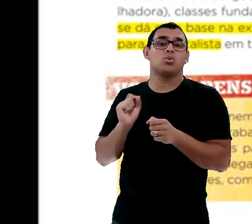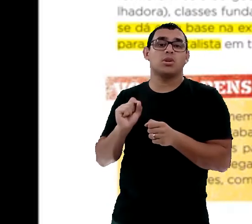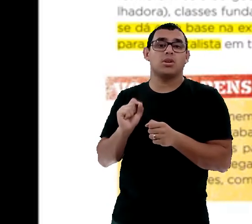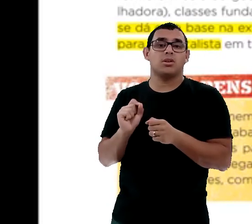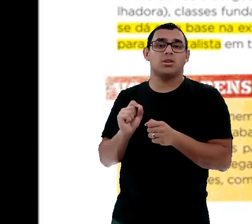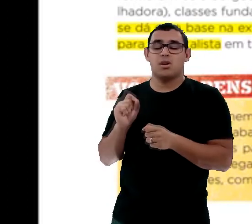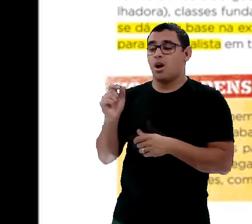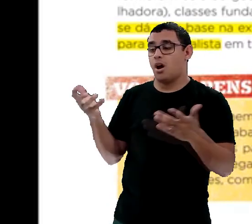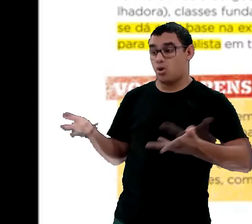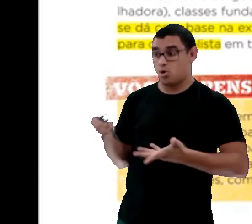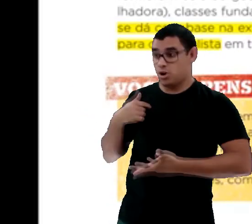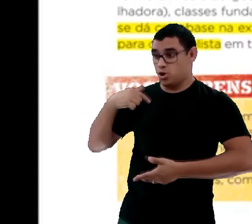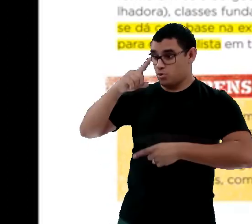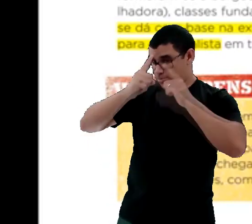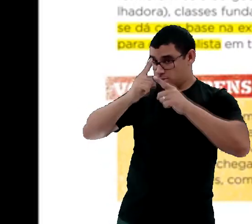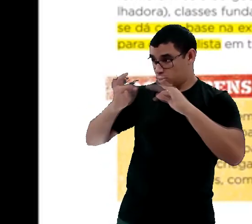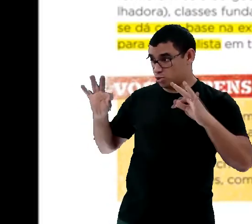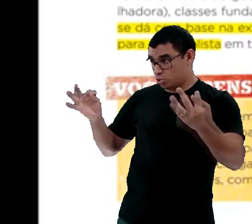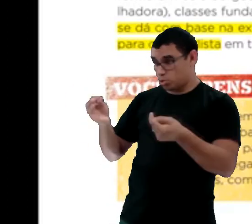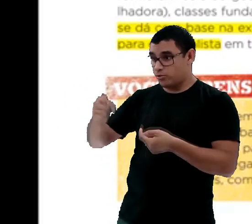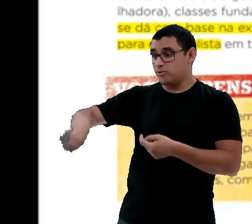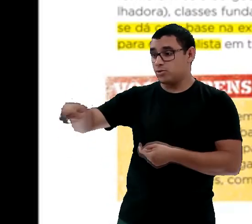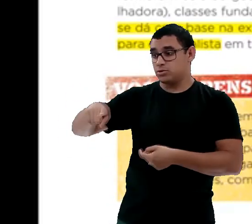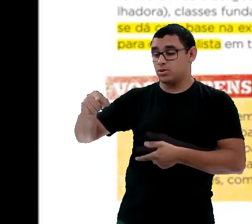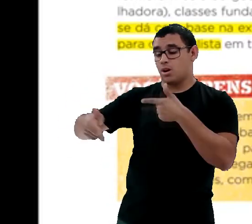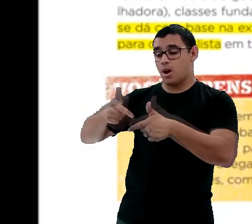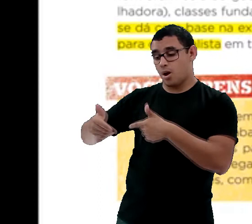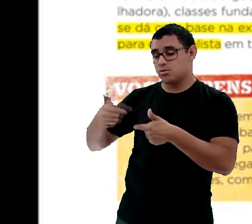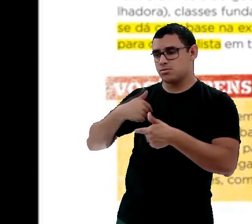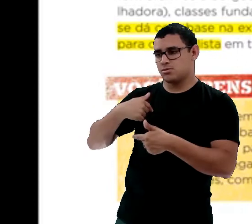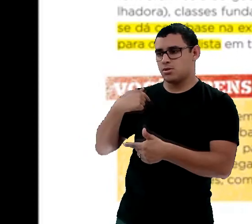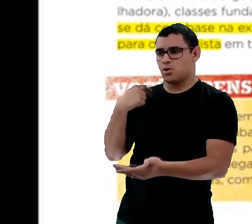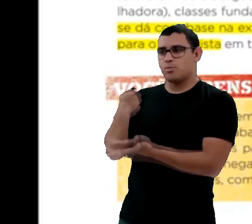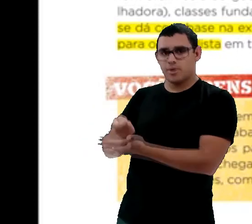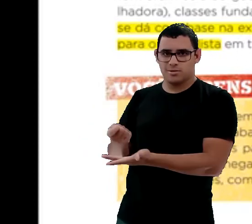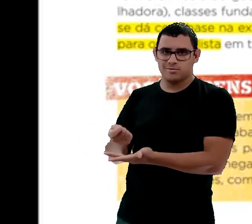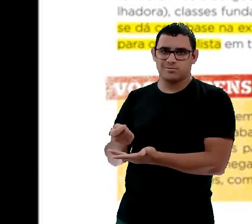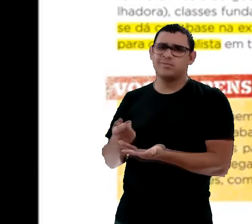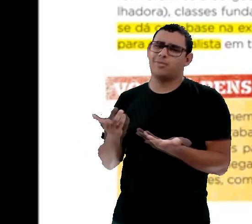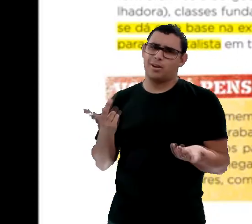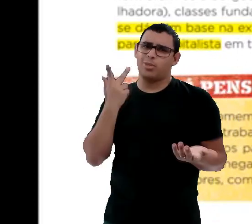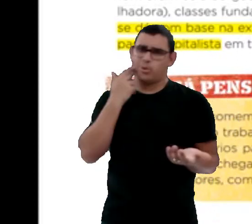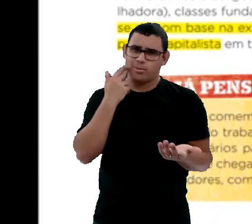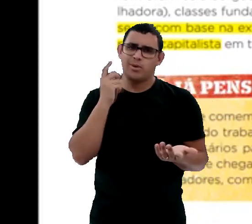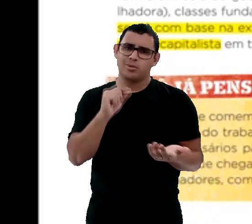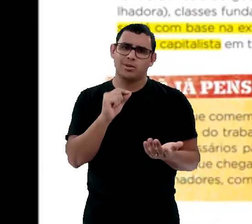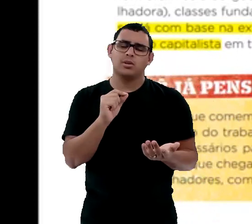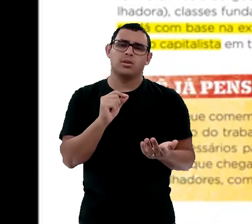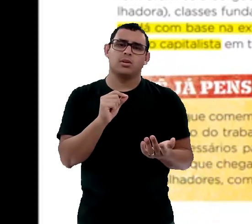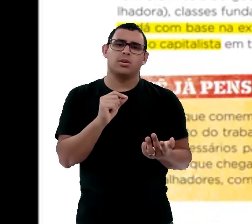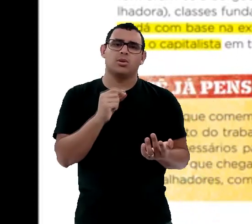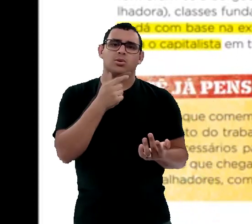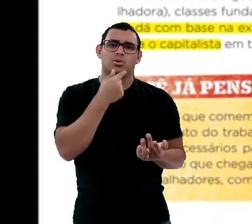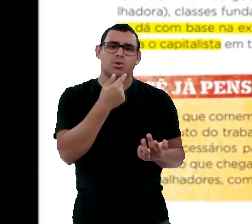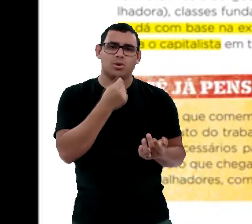tirou a terra dos pequenos produtores livres e, a partir daí, escravizou